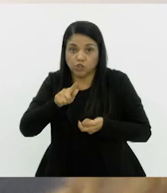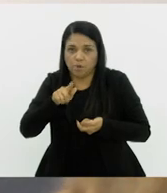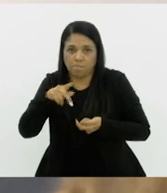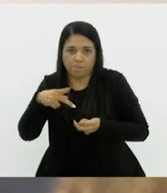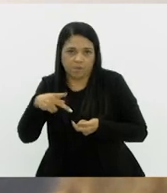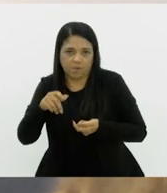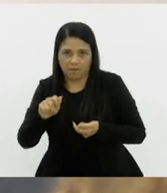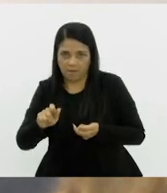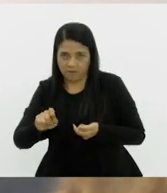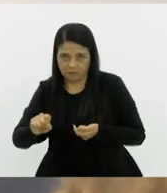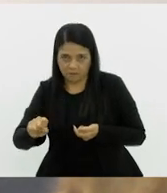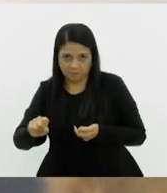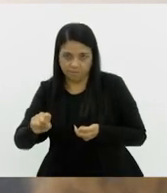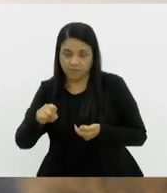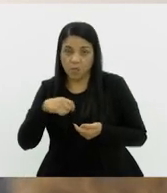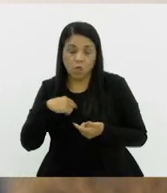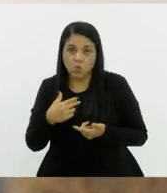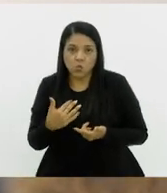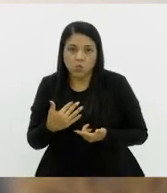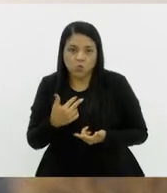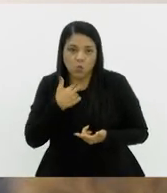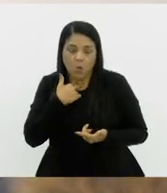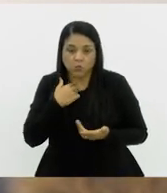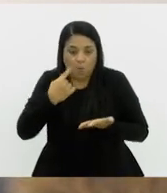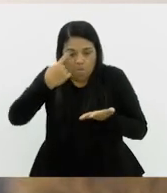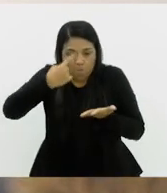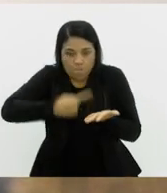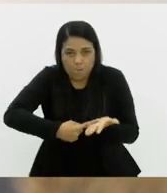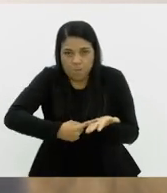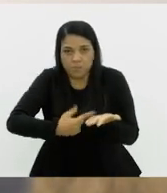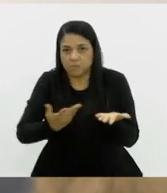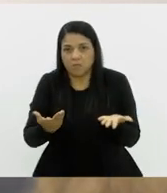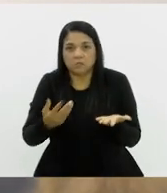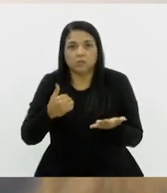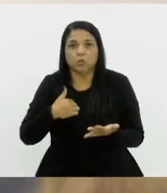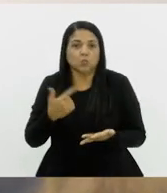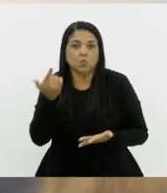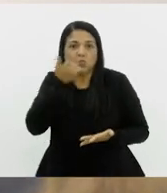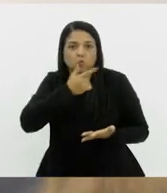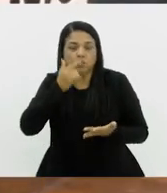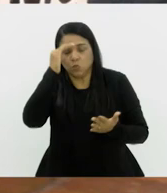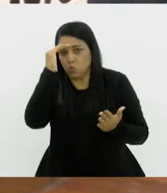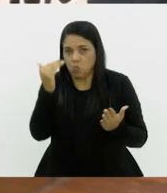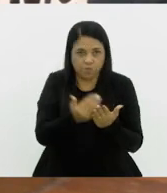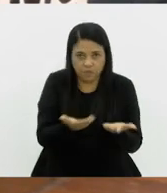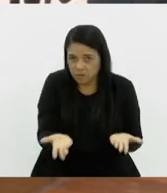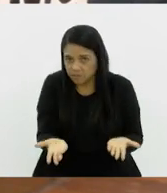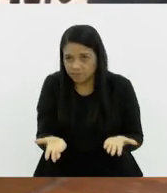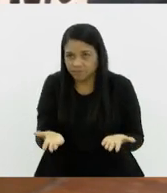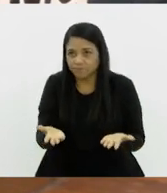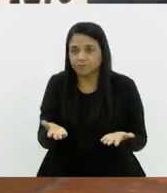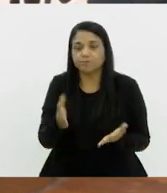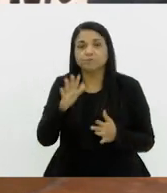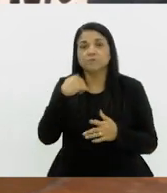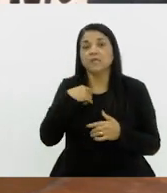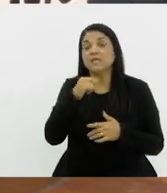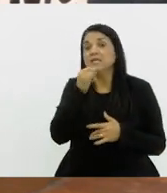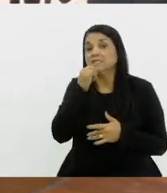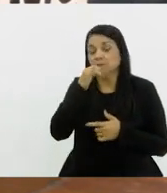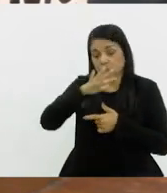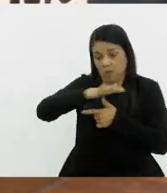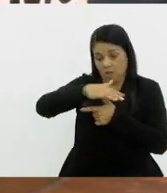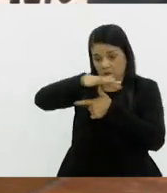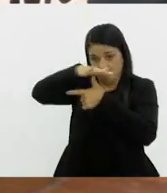uma coisa para os usuários que eu não vou conseguir cumprir. Mas se o senhor sabe, né, digamos, não estamos falando dos helicópteros